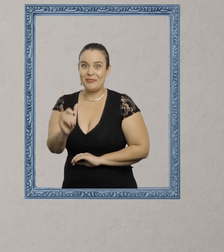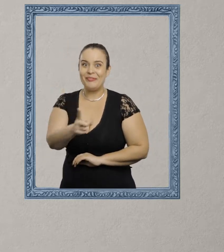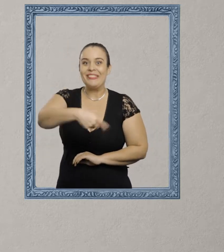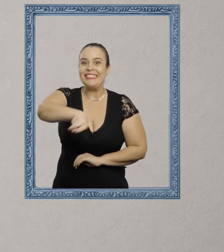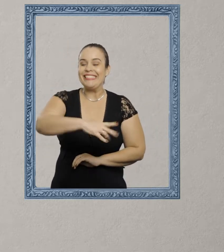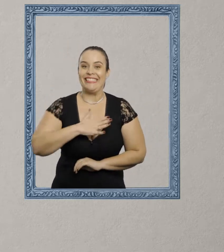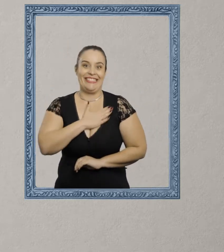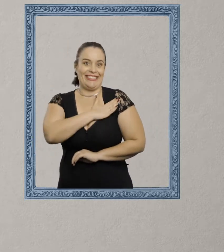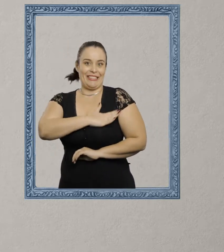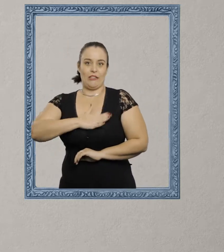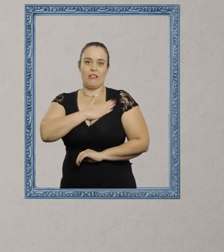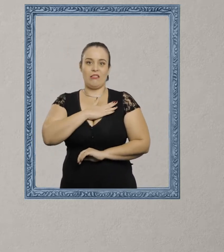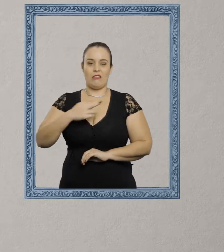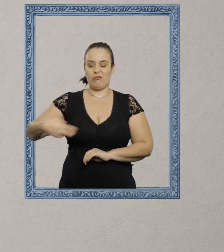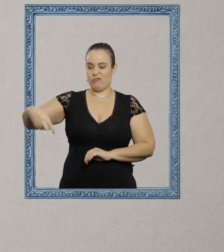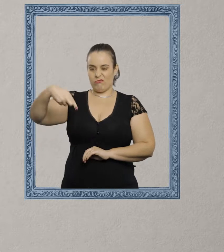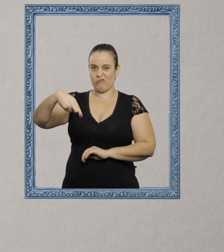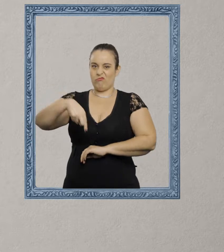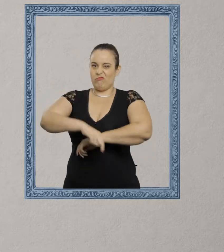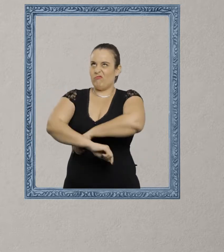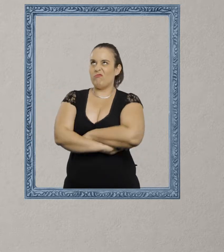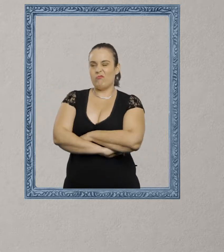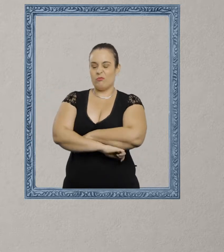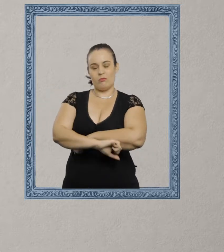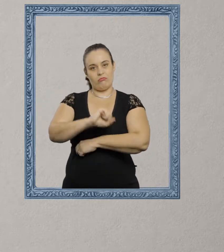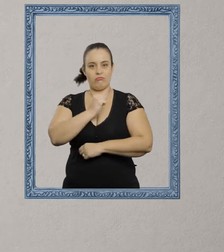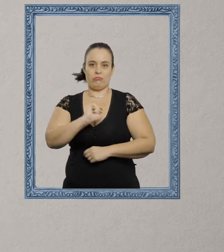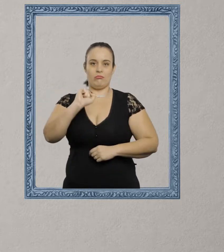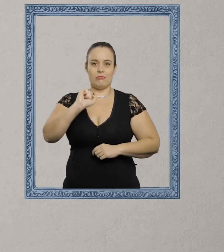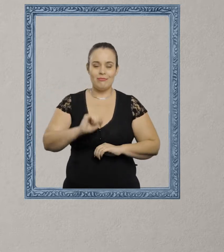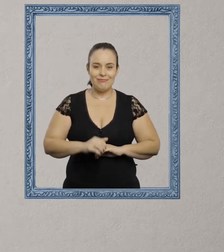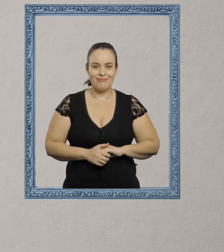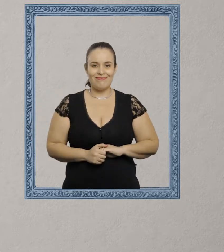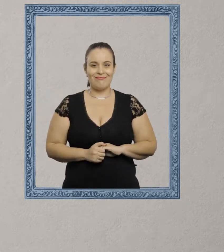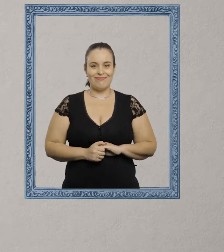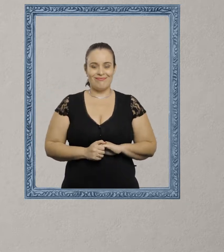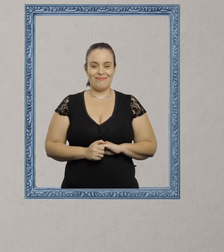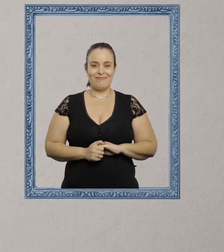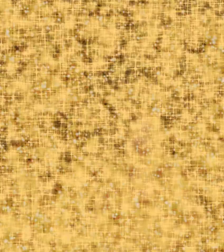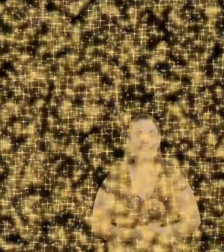mais gostavam. Era a história que Peter mais odiava.